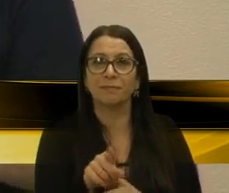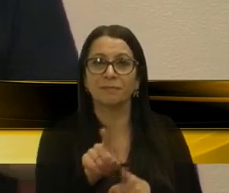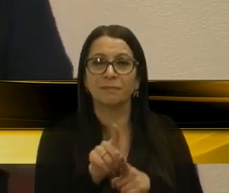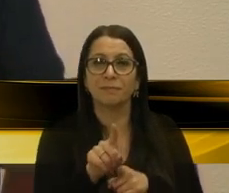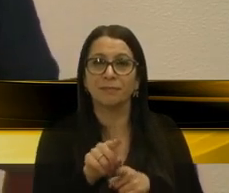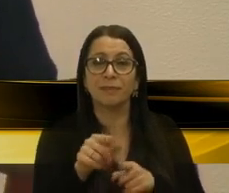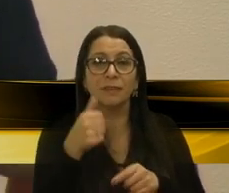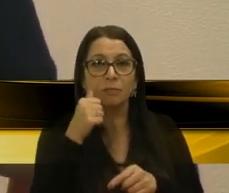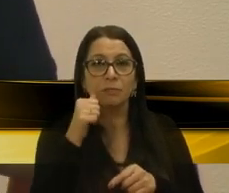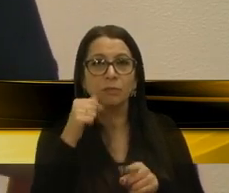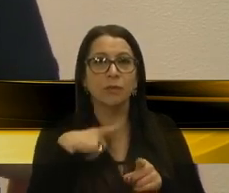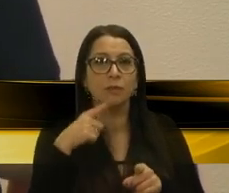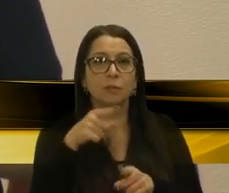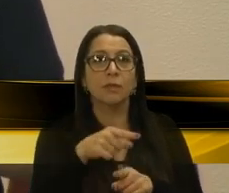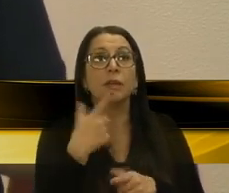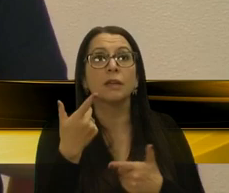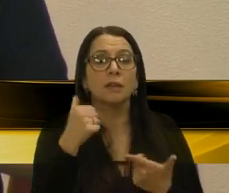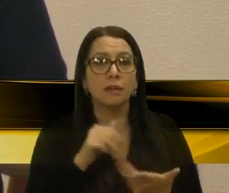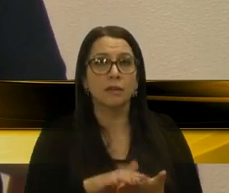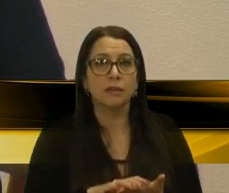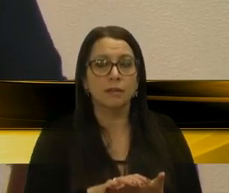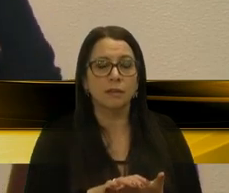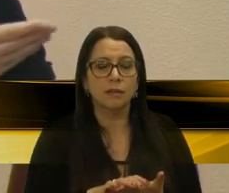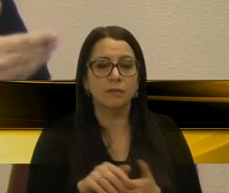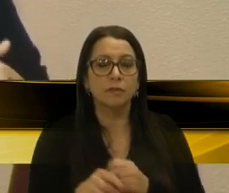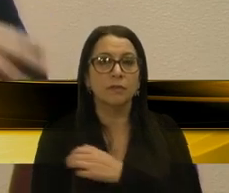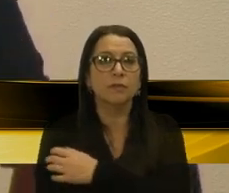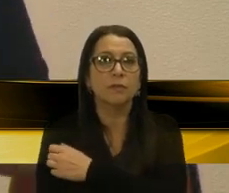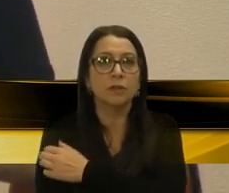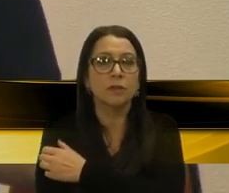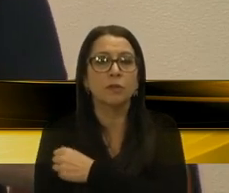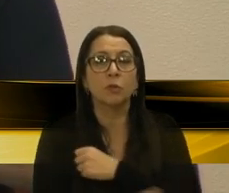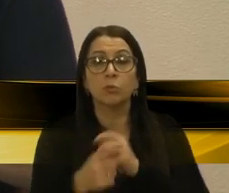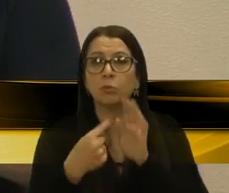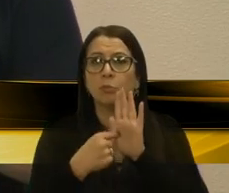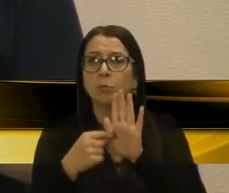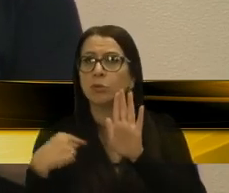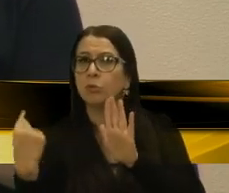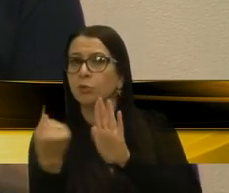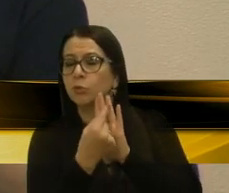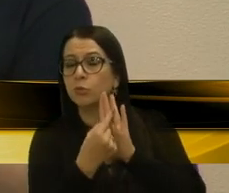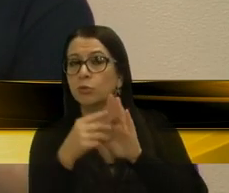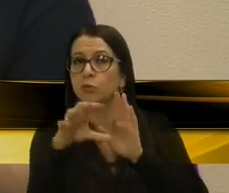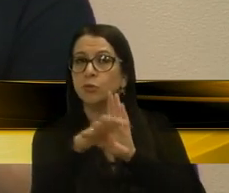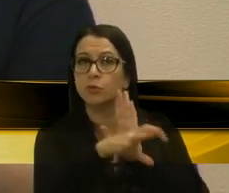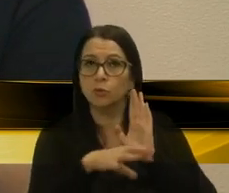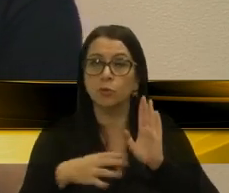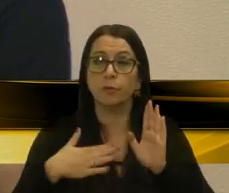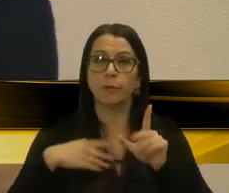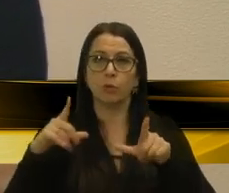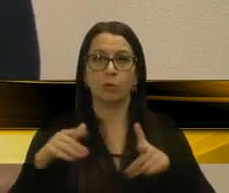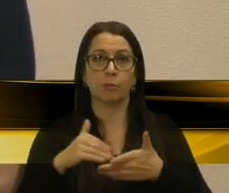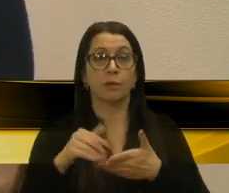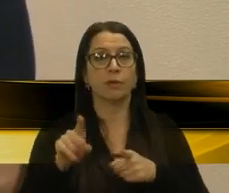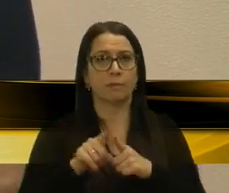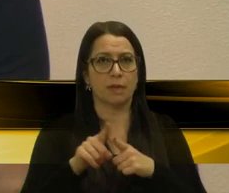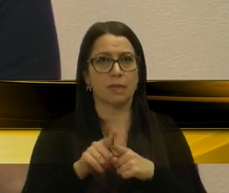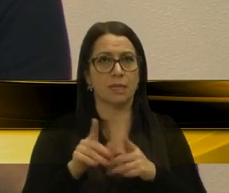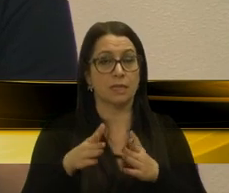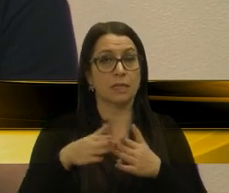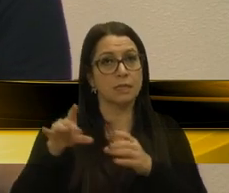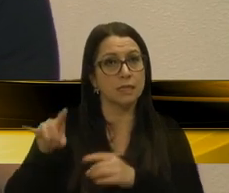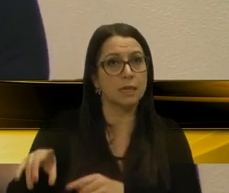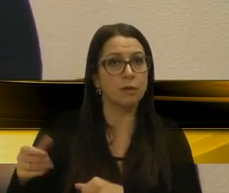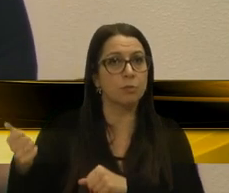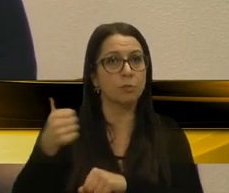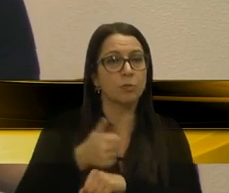moça que está sempre aqui? Quem é ela? Afinal de contas, a vereadora Paula apresentou para todos os setores. No meu gabinete também teve a exoneração de uma